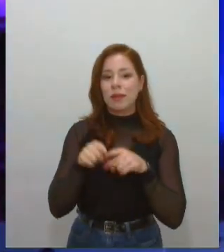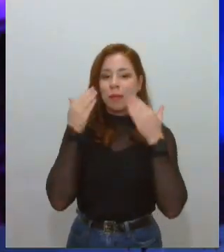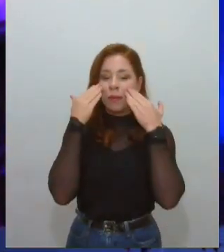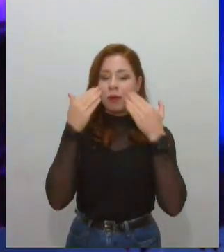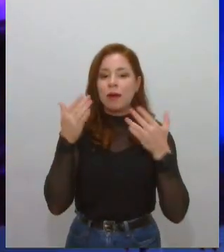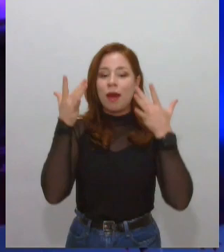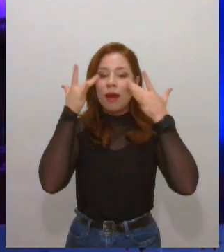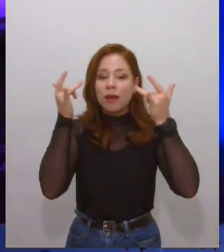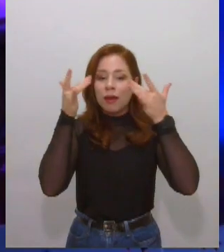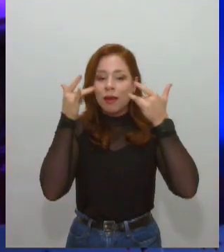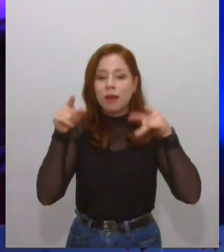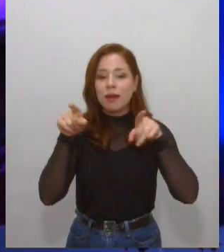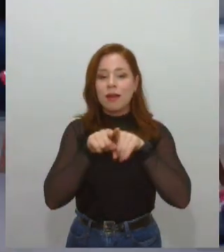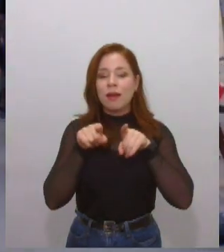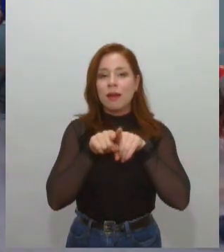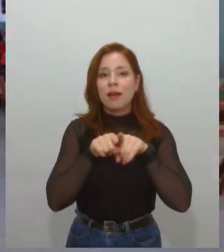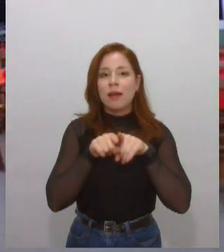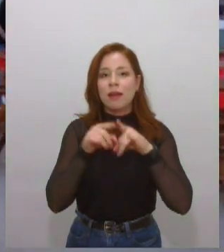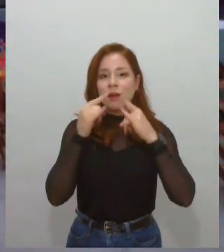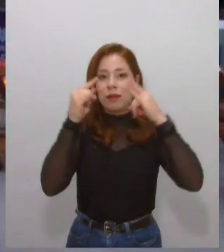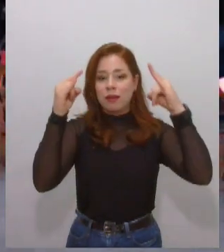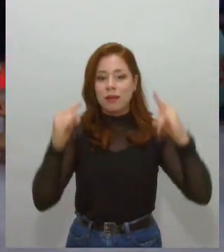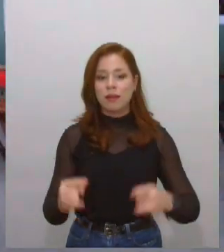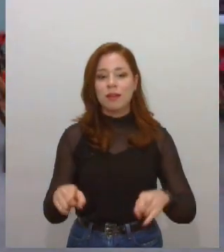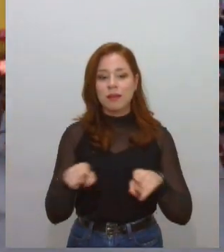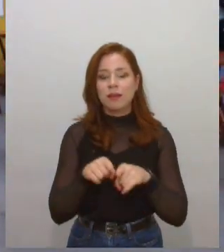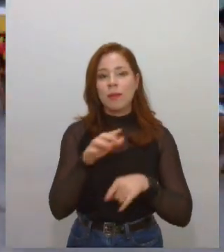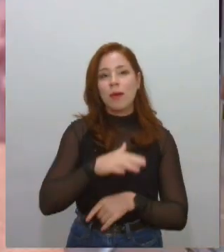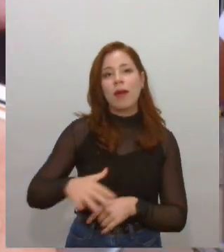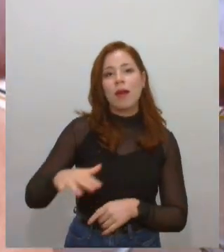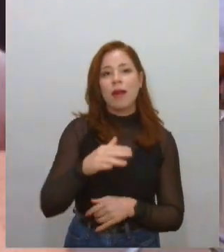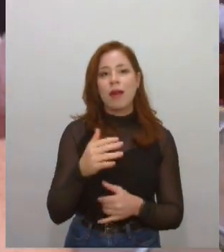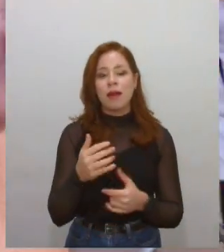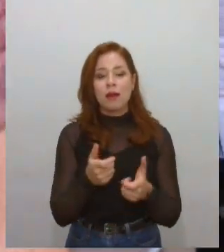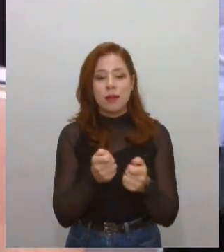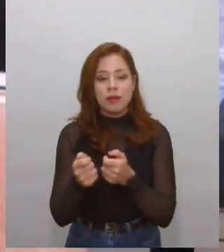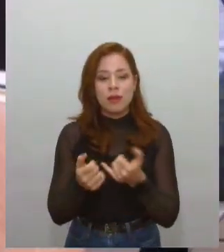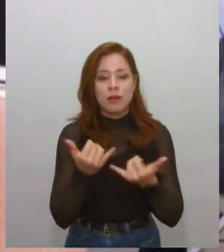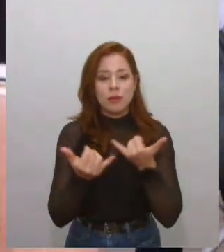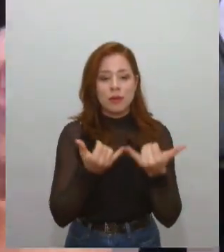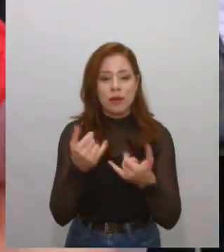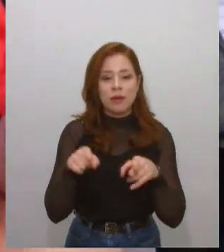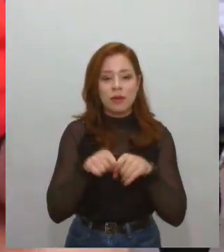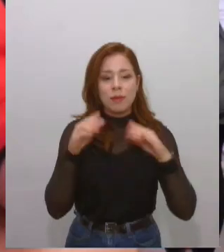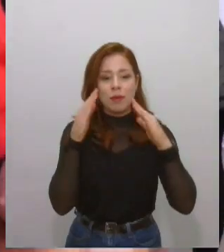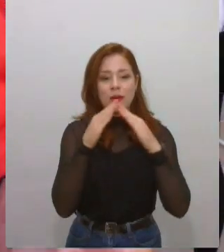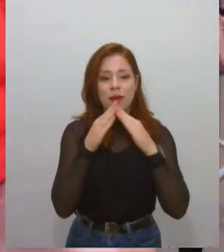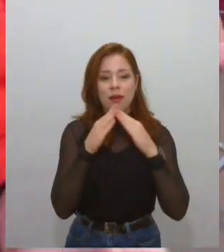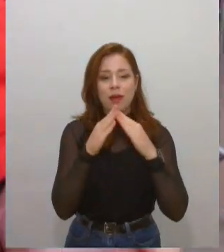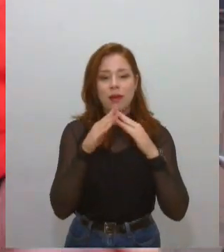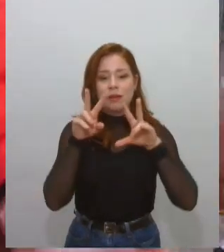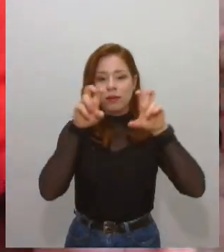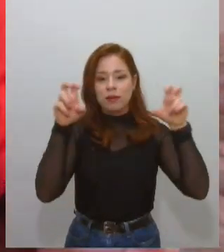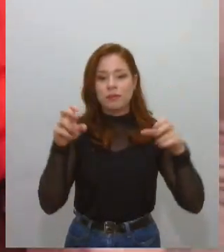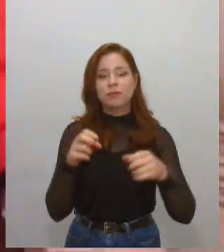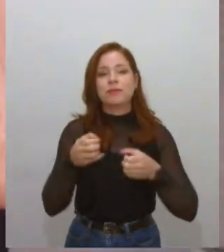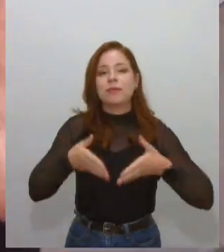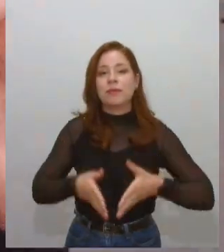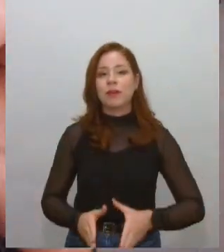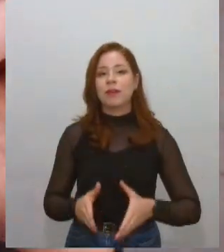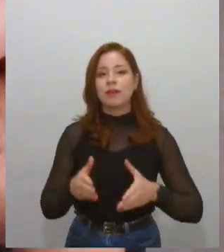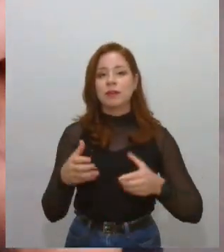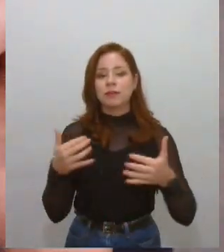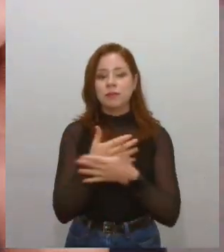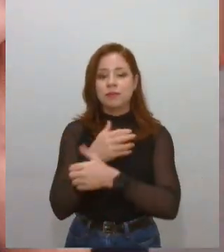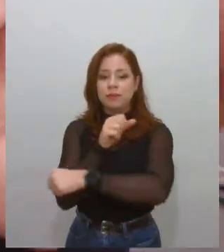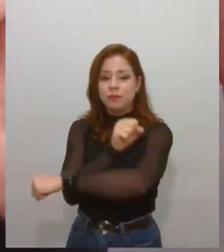circenses, acessar a Arena Games e conhecer as casas temáticas. Natural da cidade de Simão Dias, Manassés Santana